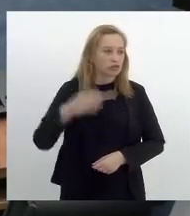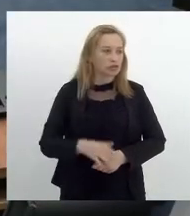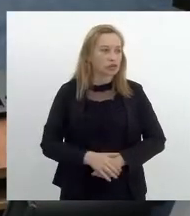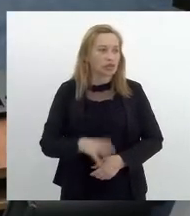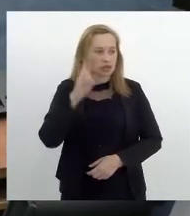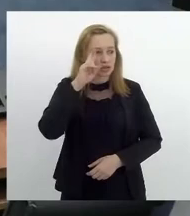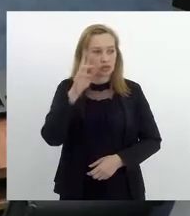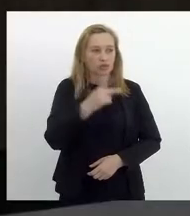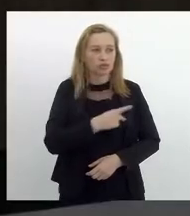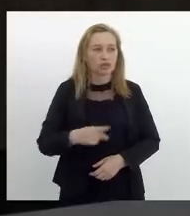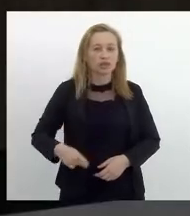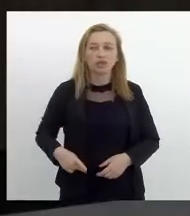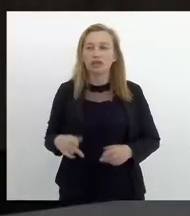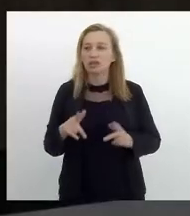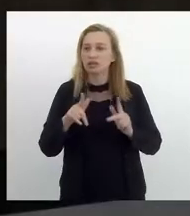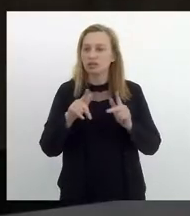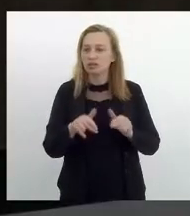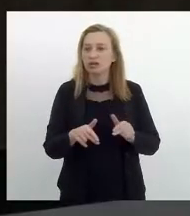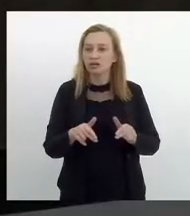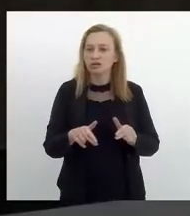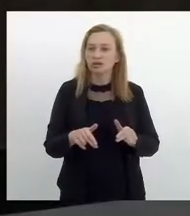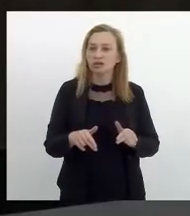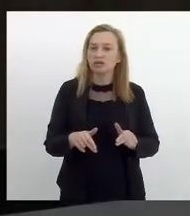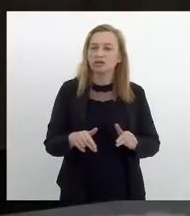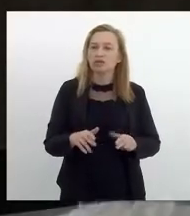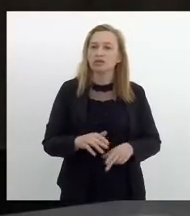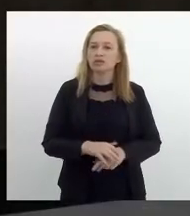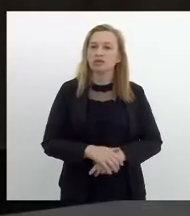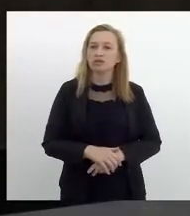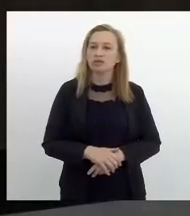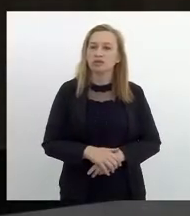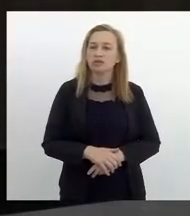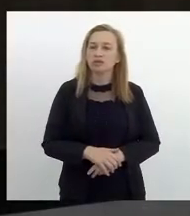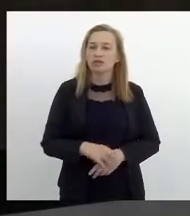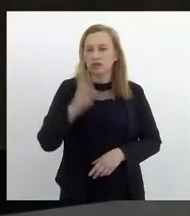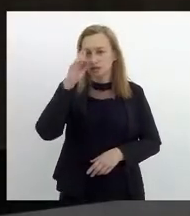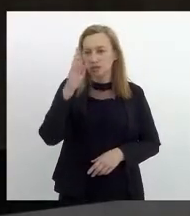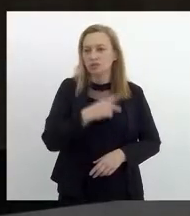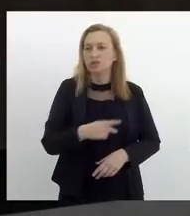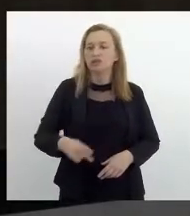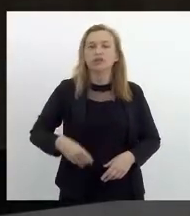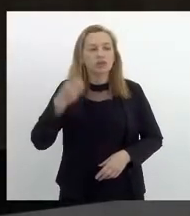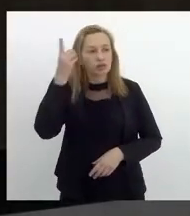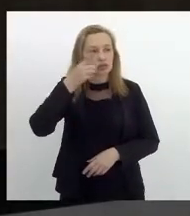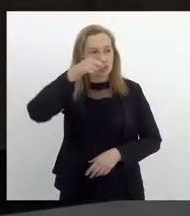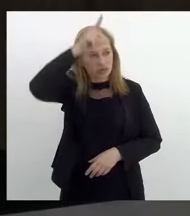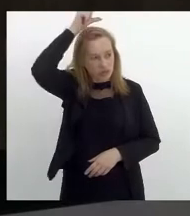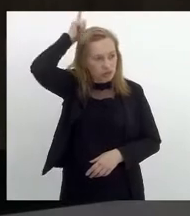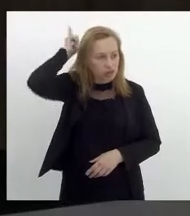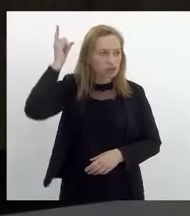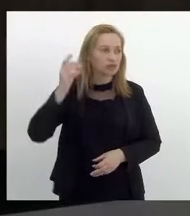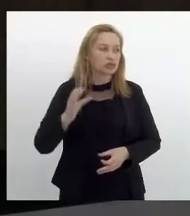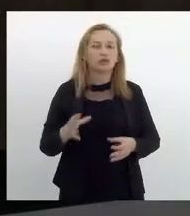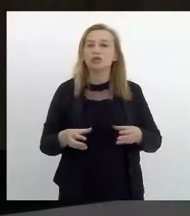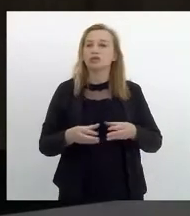Senhor presidente, na mesma linha imposta pelo deputado Luiz Paulo, que preside a Comissão de Tributação,